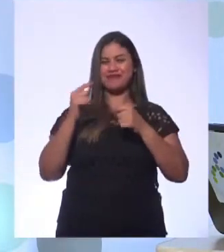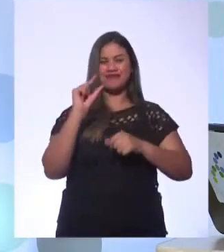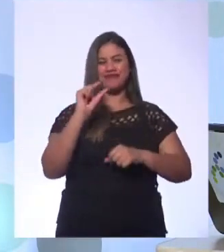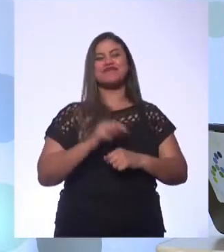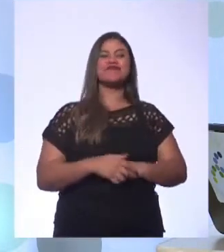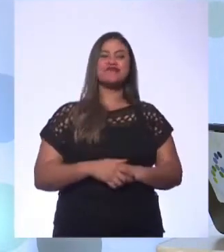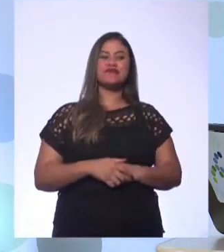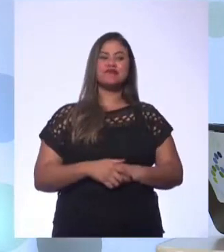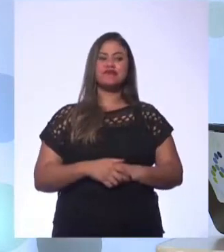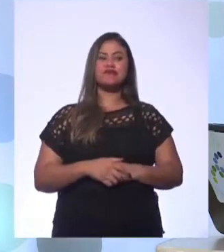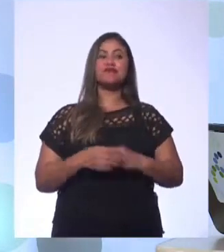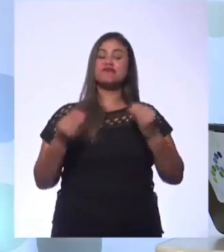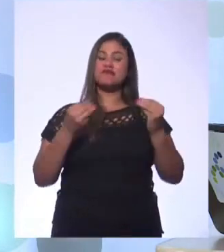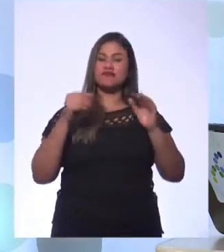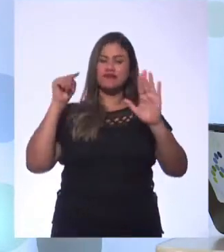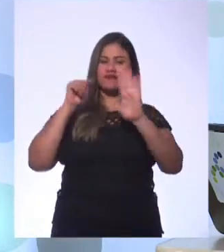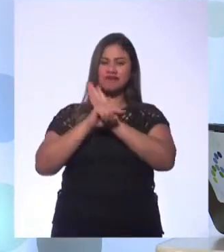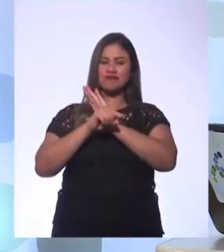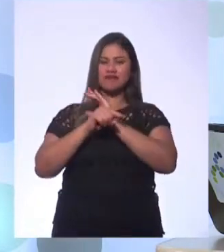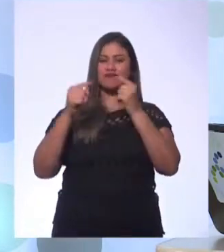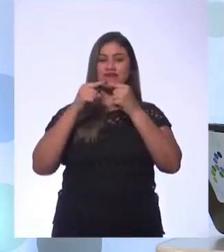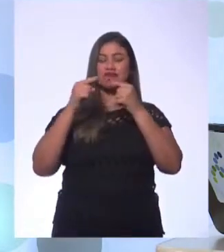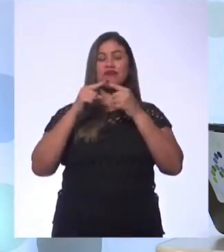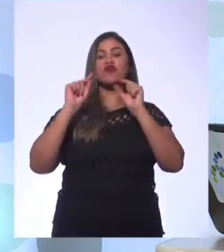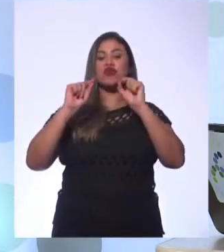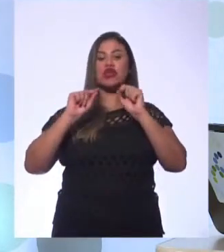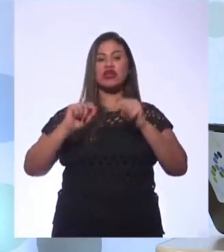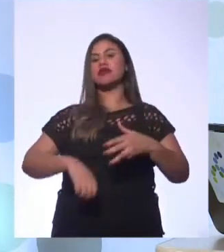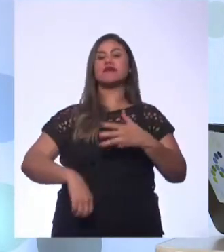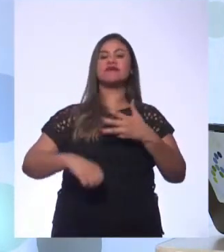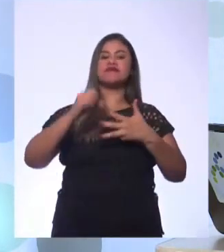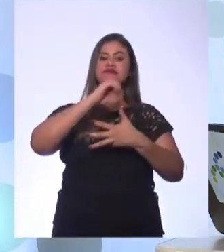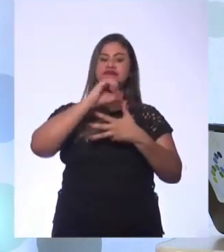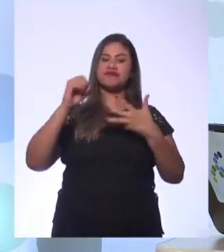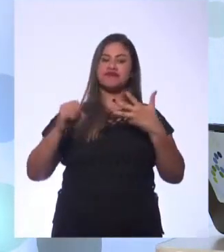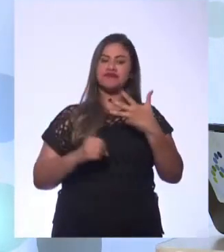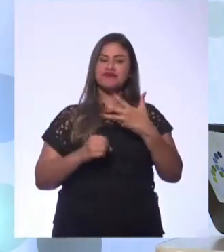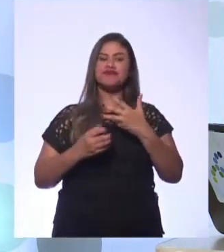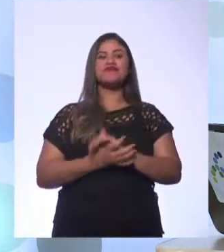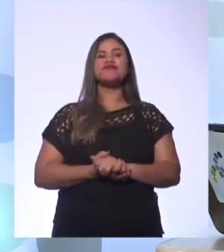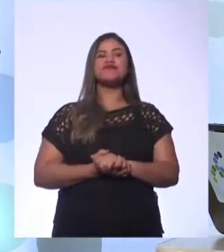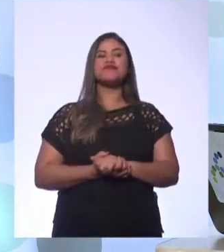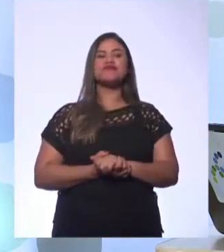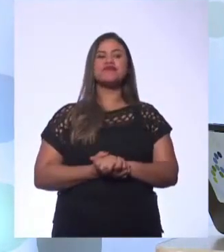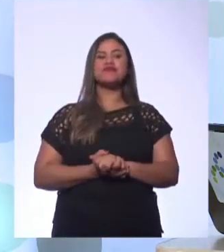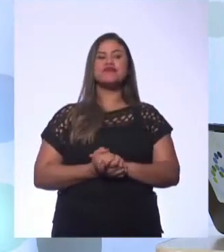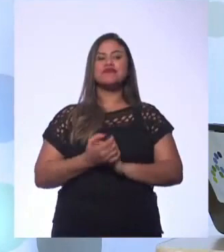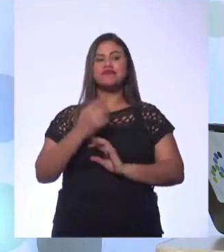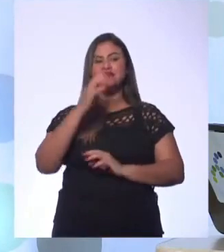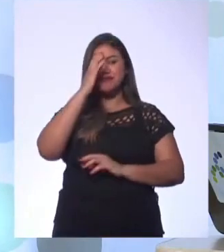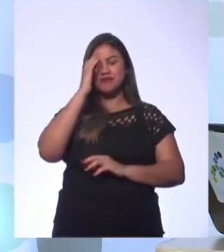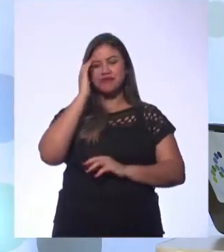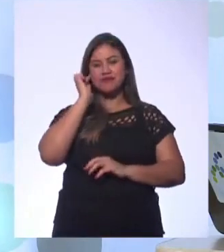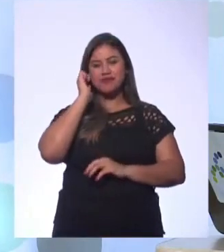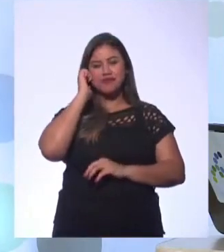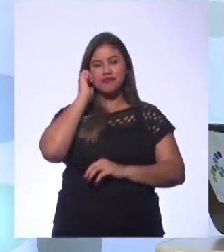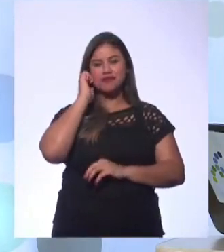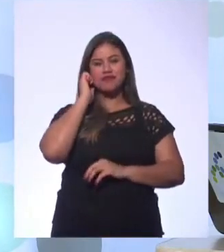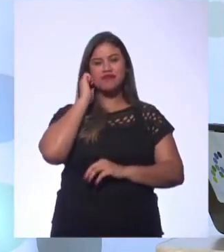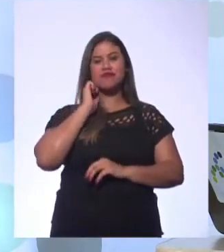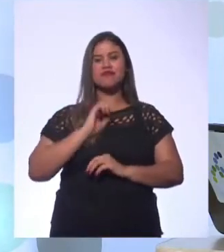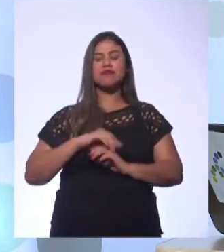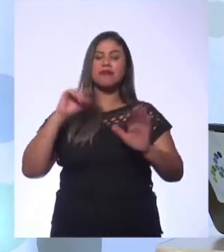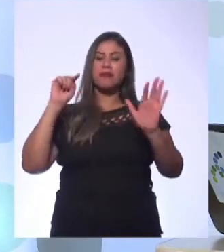então. Vamos fazer agora uma questão aqui, né, de olho no vestibular, né? Que já está aí na porta, né, de alguns, né? E vamos lá, vamos ver aqui